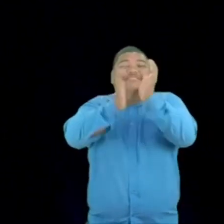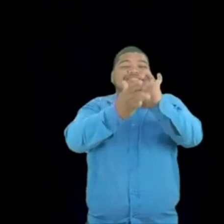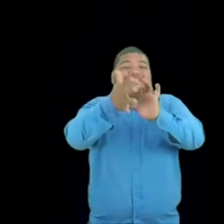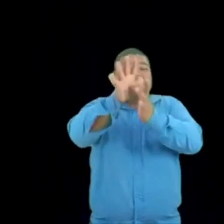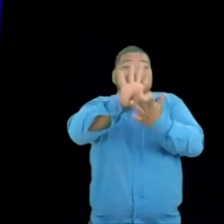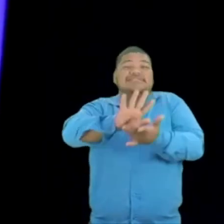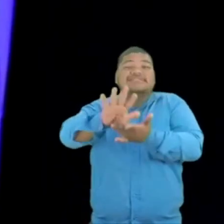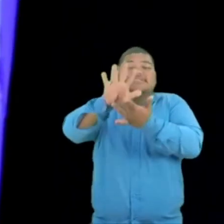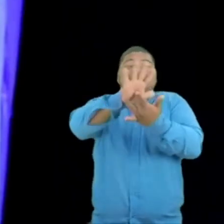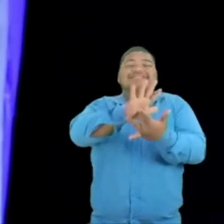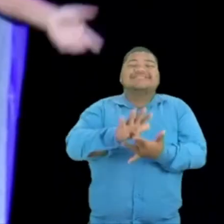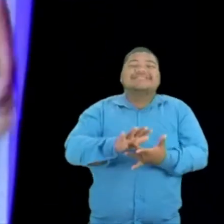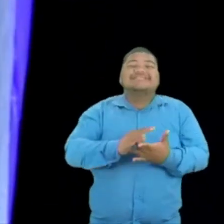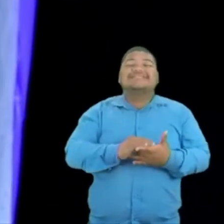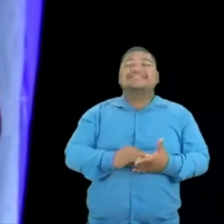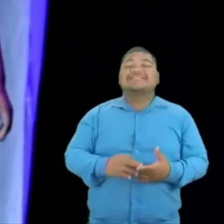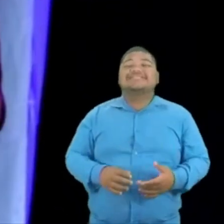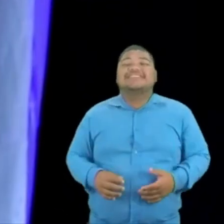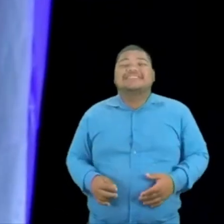Jesus, Jesus,